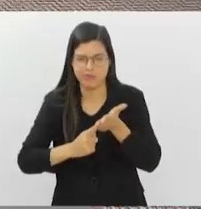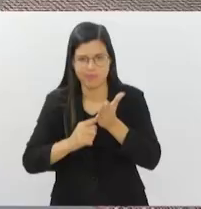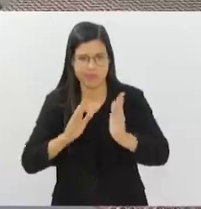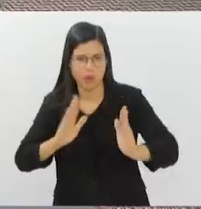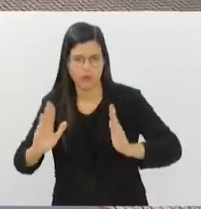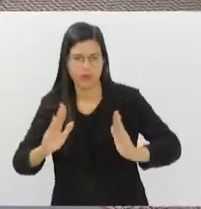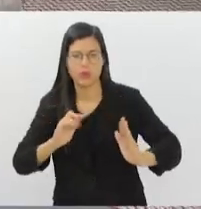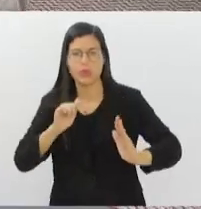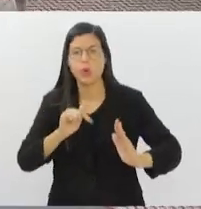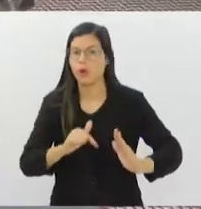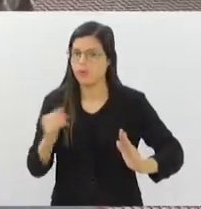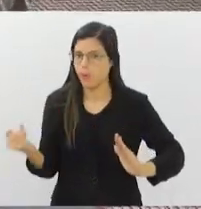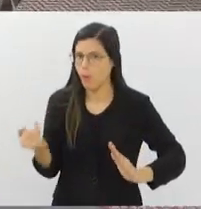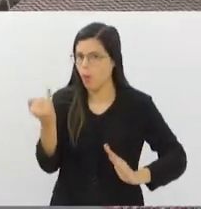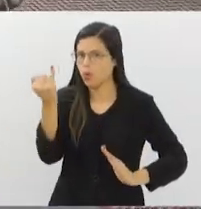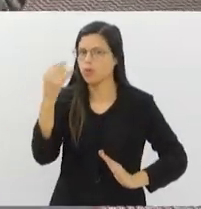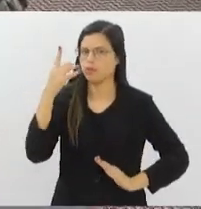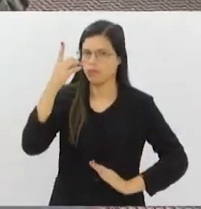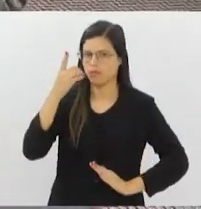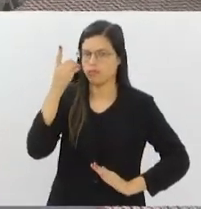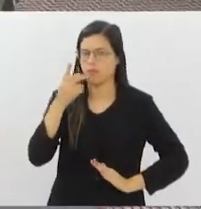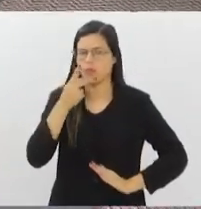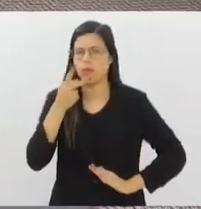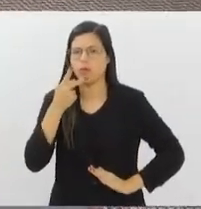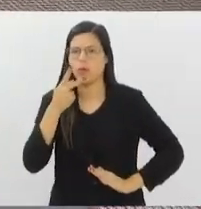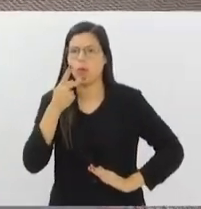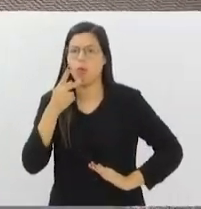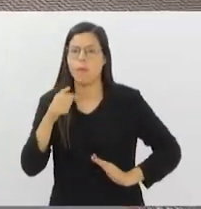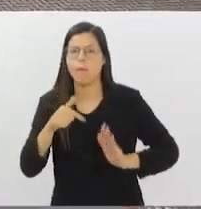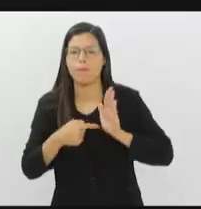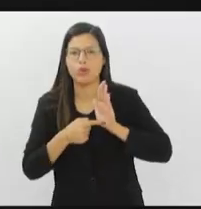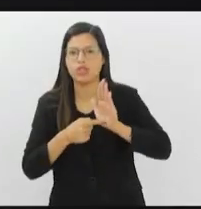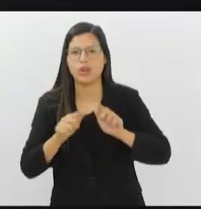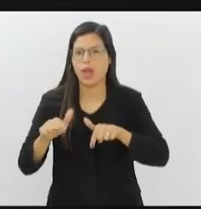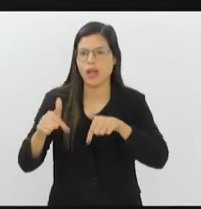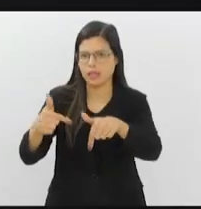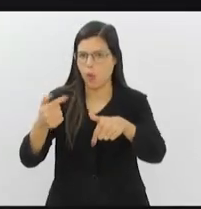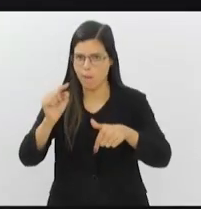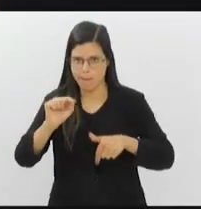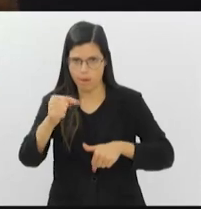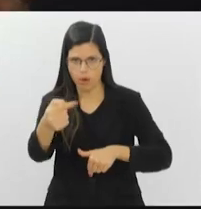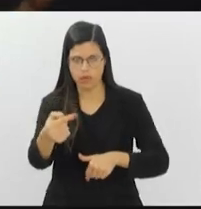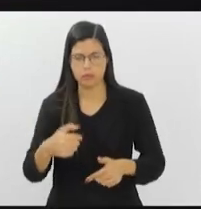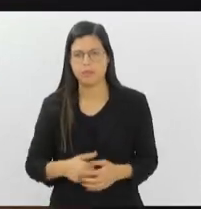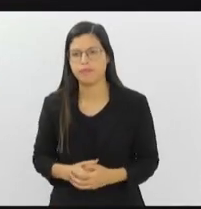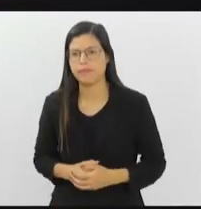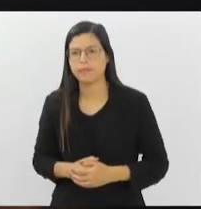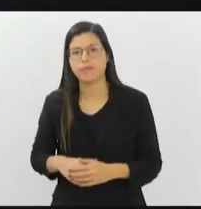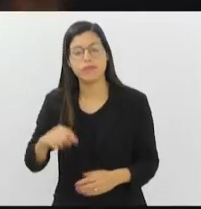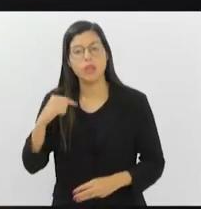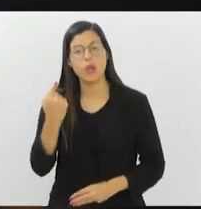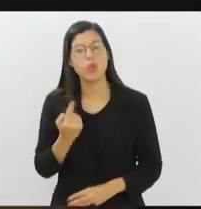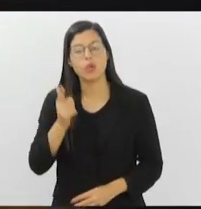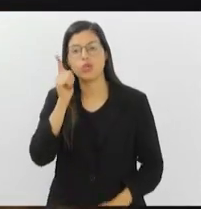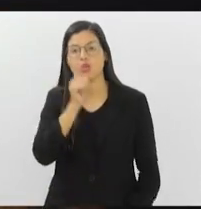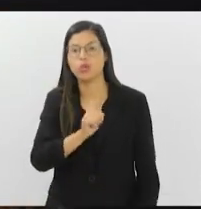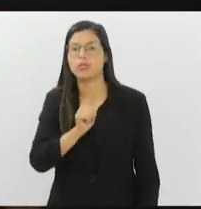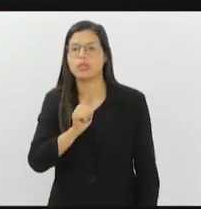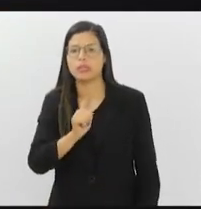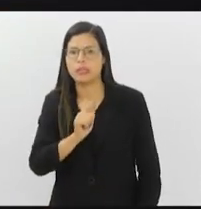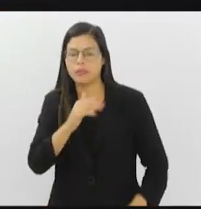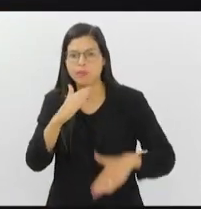como saltou o deputado enumerando os avanços e próximos passos avançamos em questões